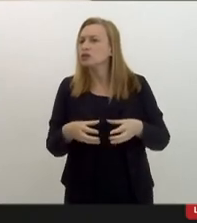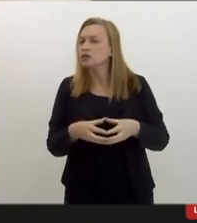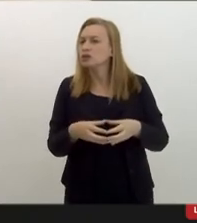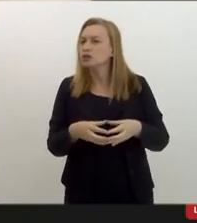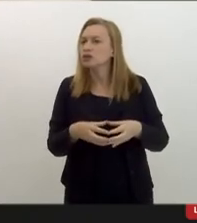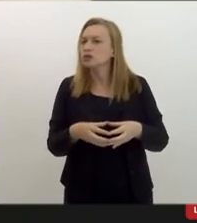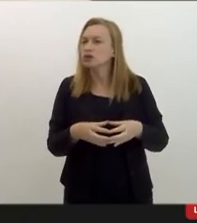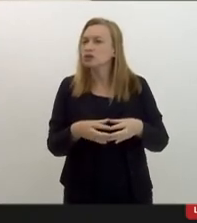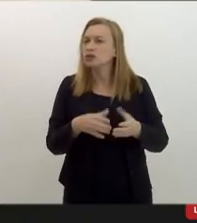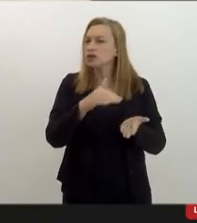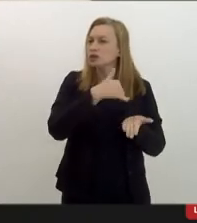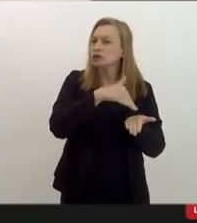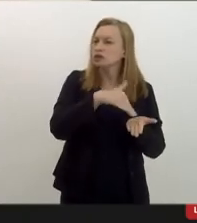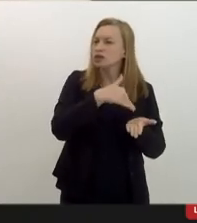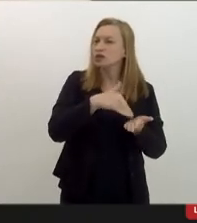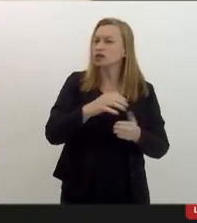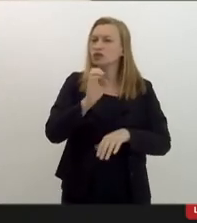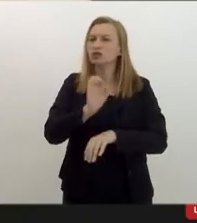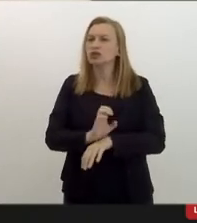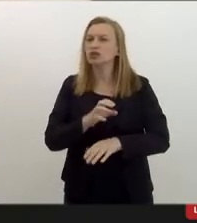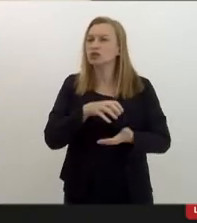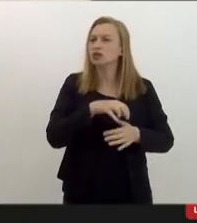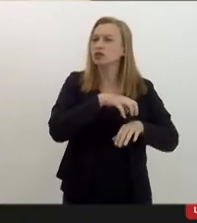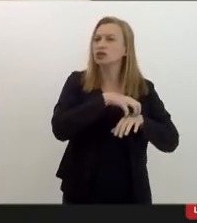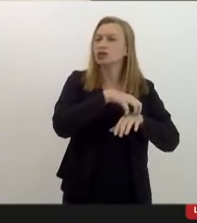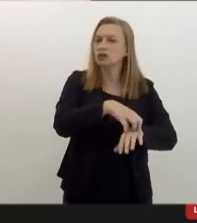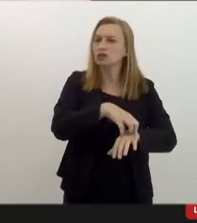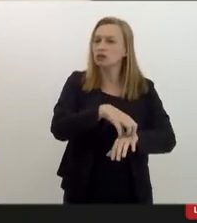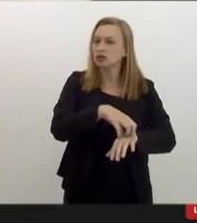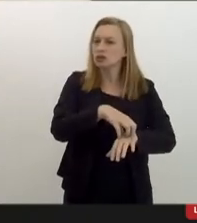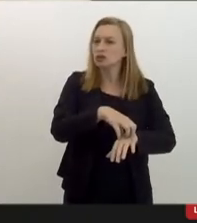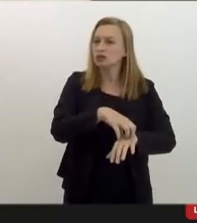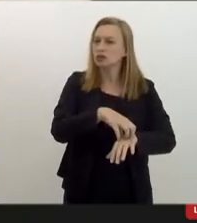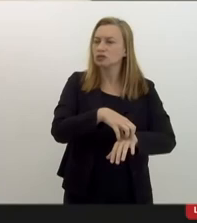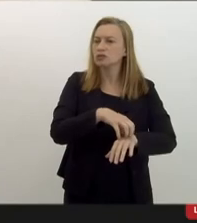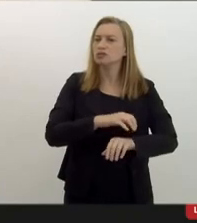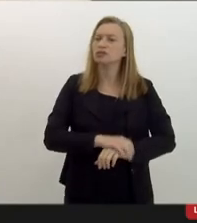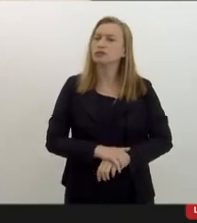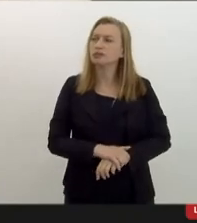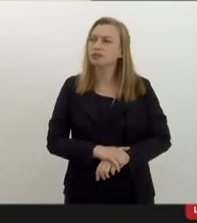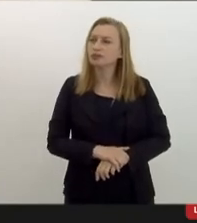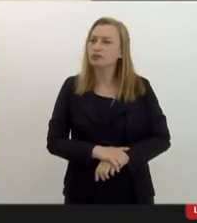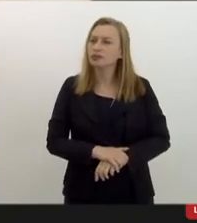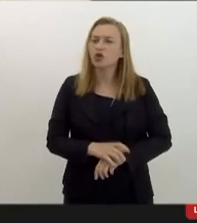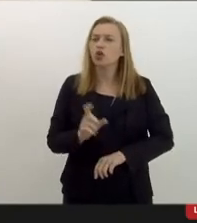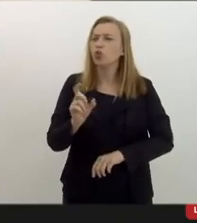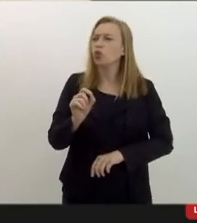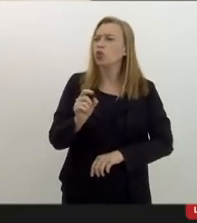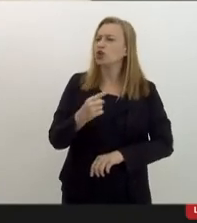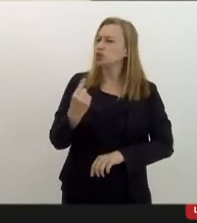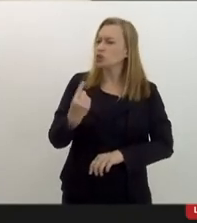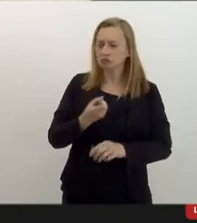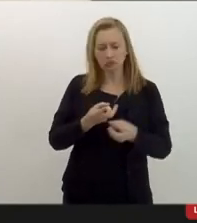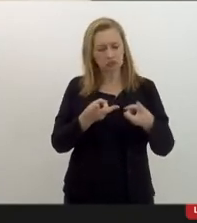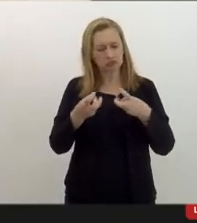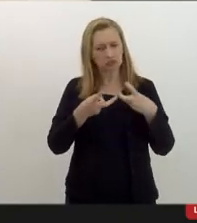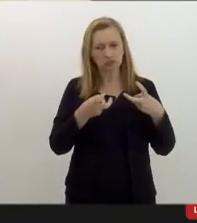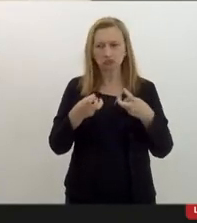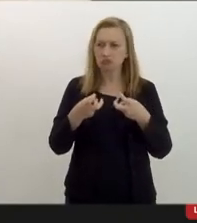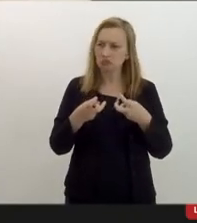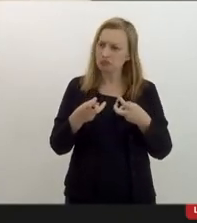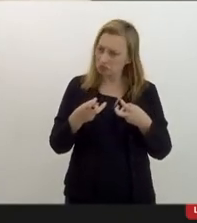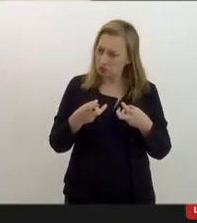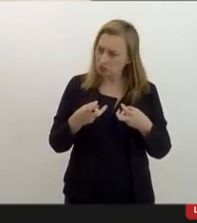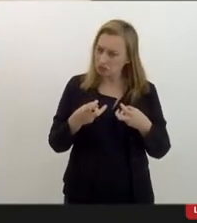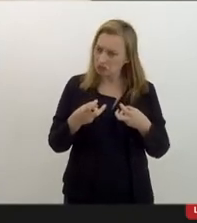efetivamente da Secretaria de Estado de transporte e guarda cheio e até